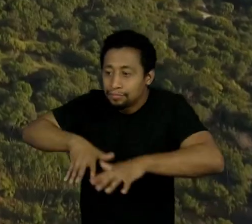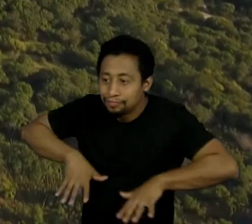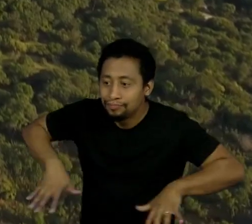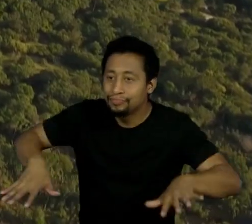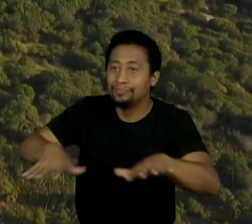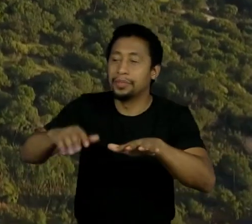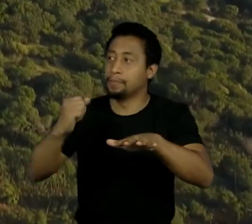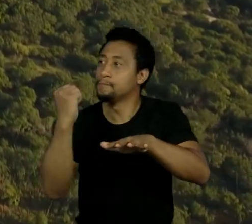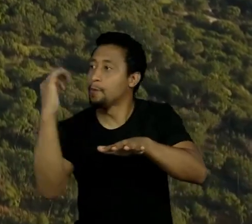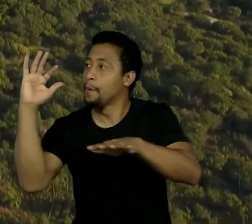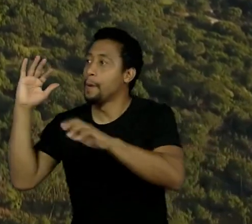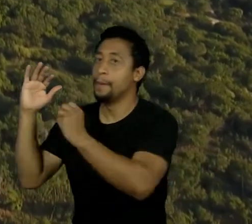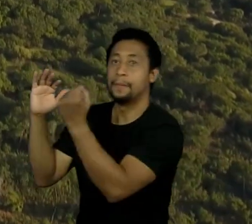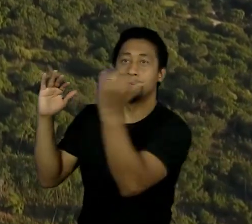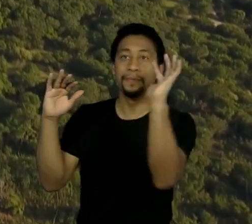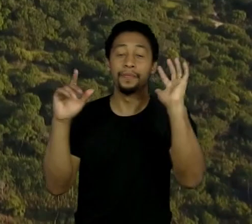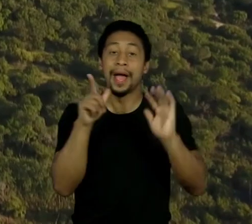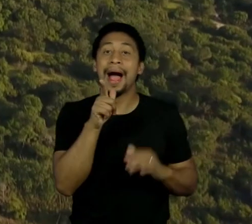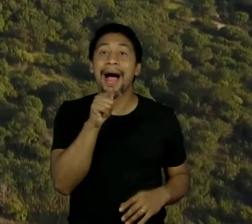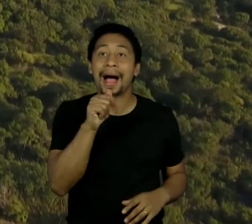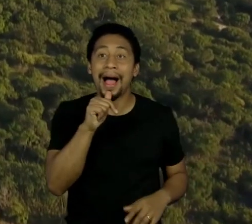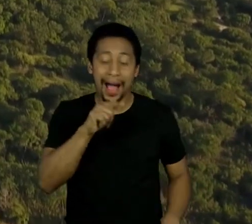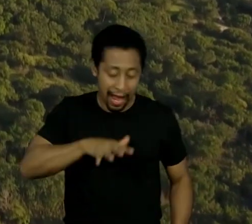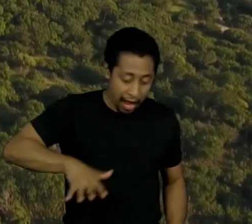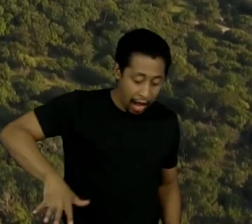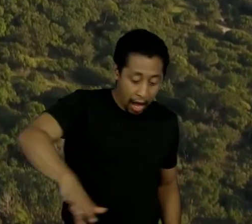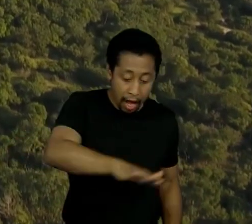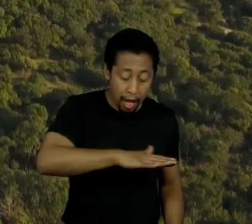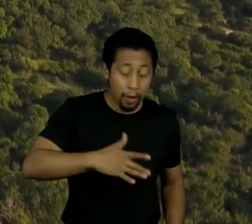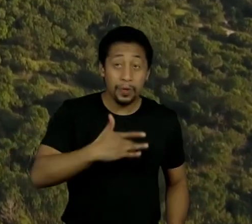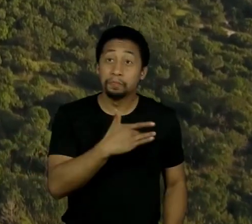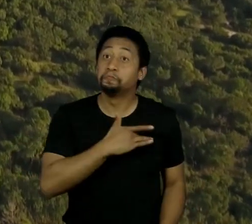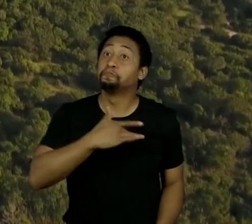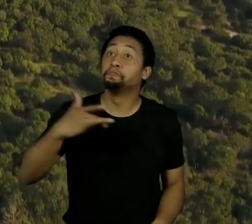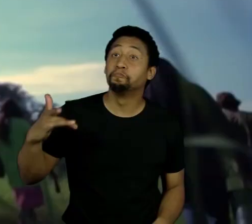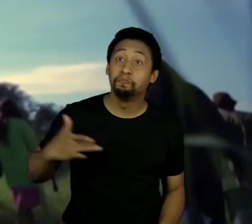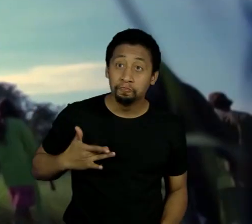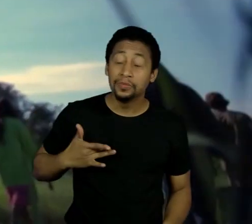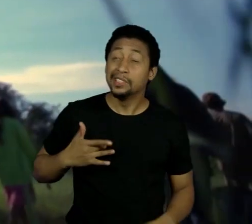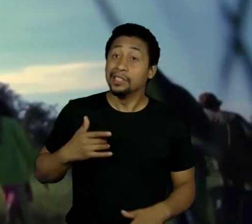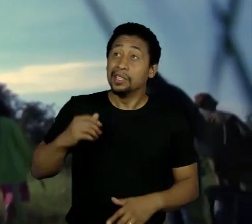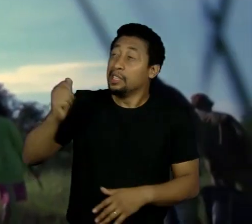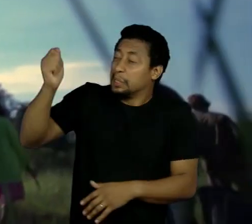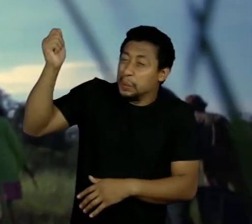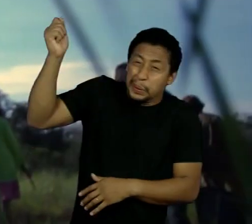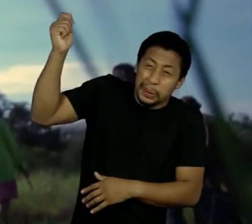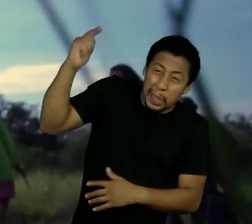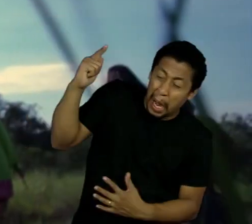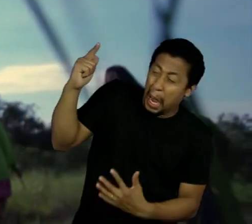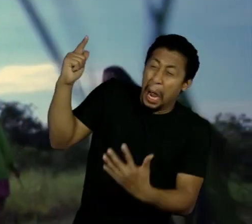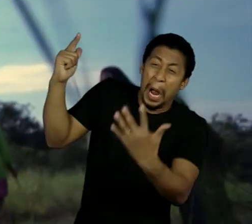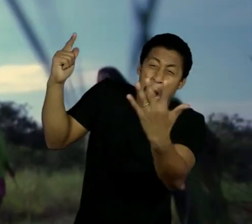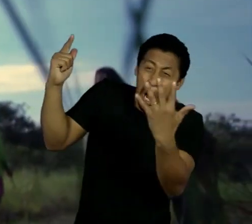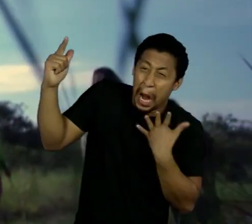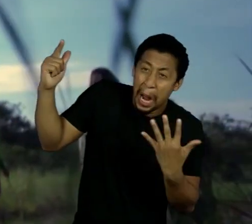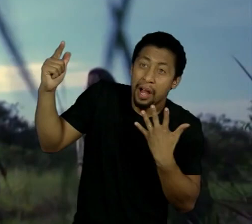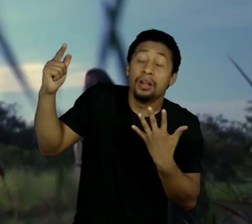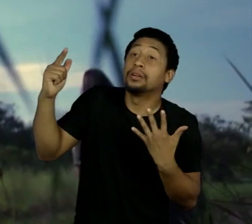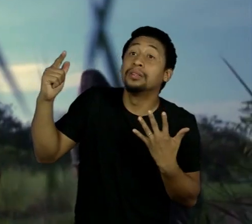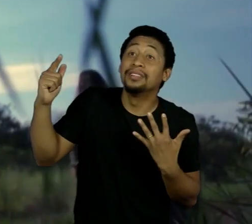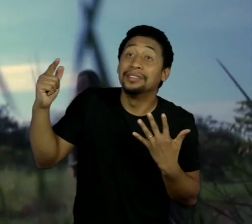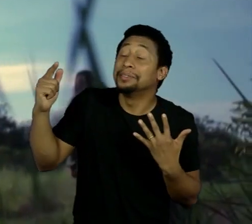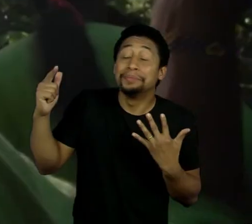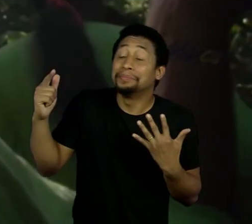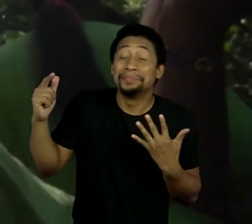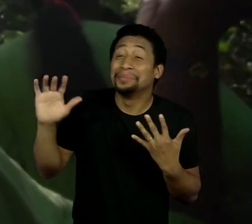tem a temperatura, né? Vamos, tá calor, não precisa um ar refrigerado, não precisa um ventilador aí.